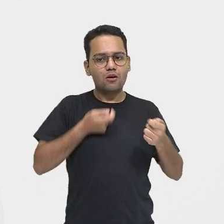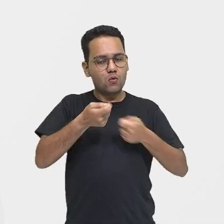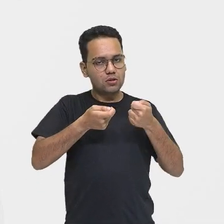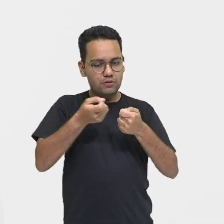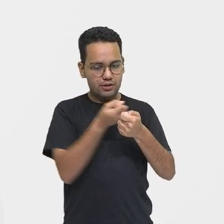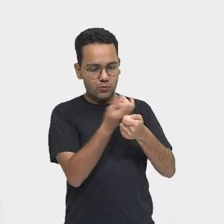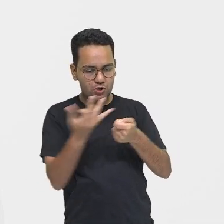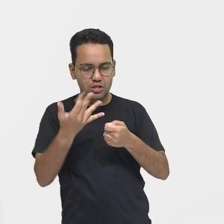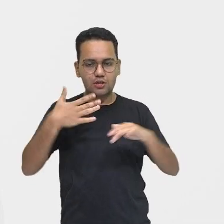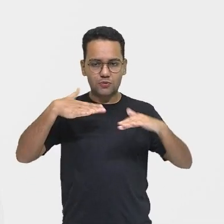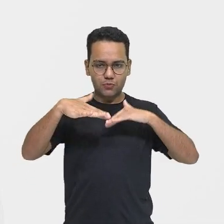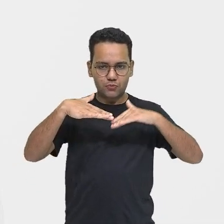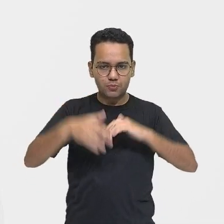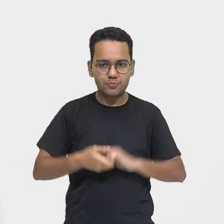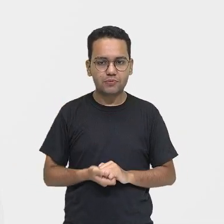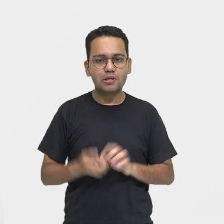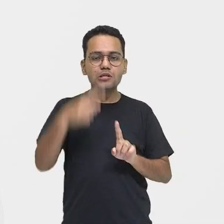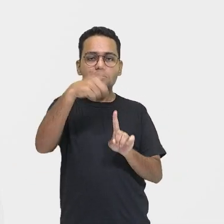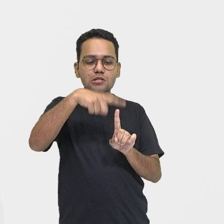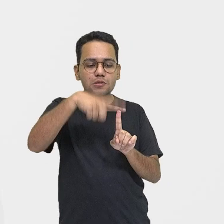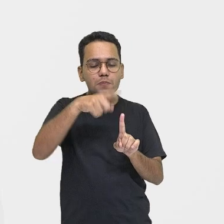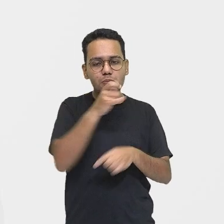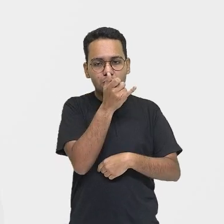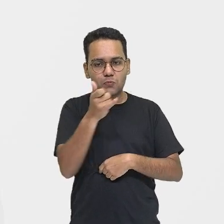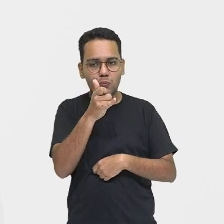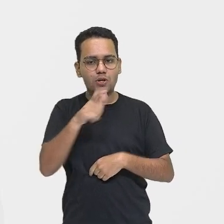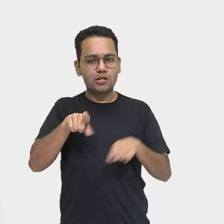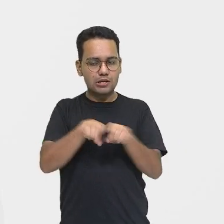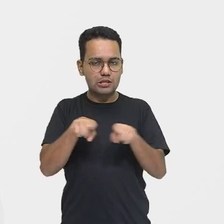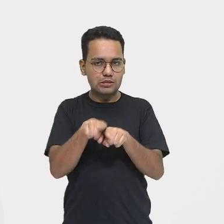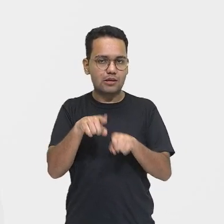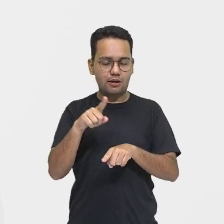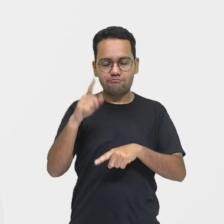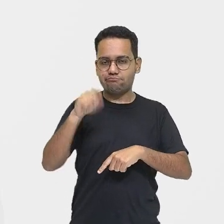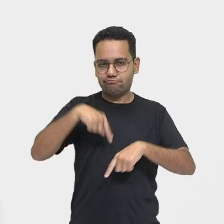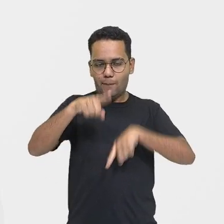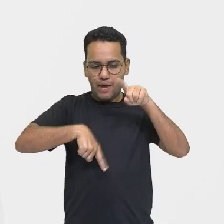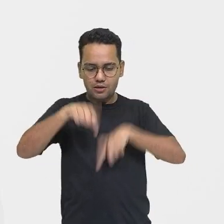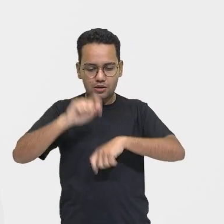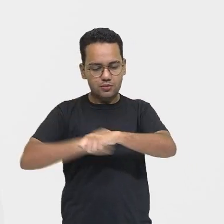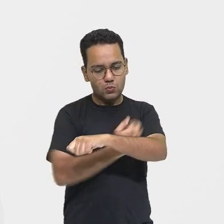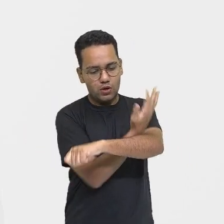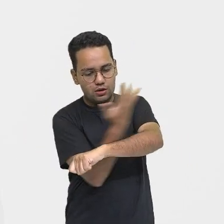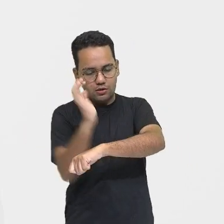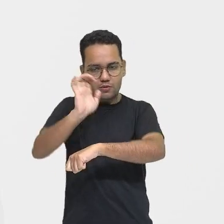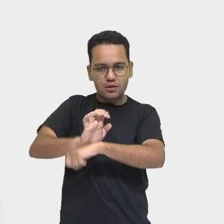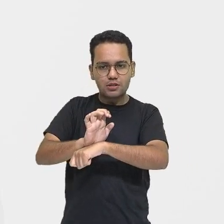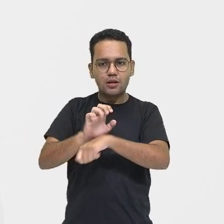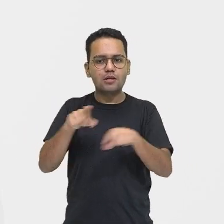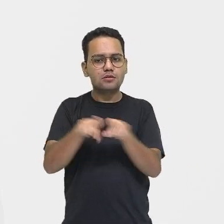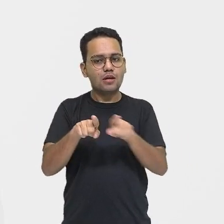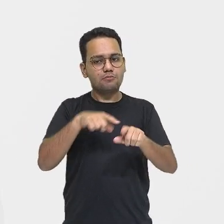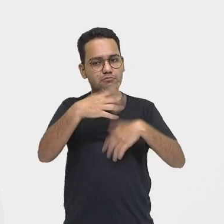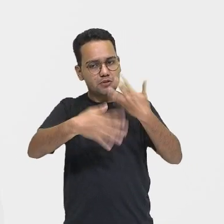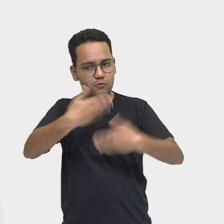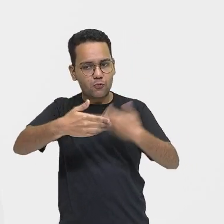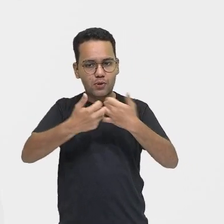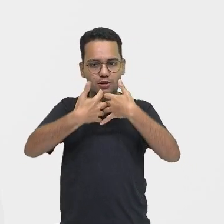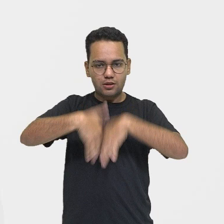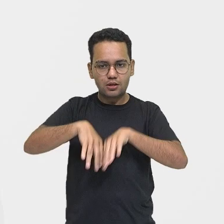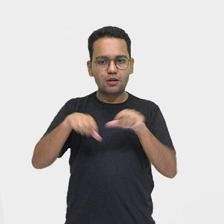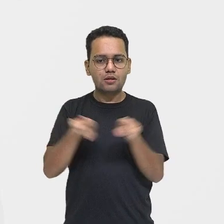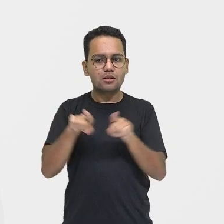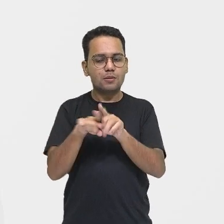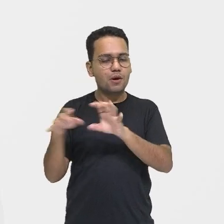da quantidade de movimento, fluxo de energia e de matéria nos ecossistemas, metabolismo energético, ligações e